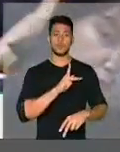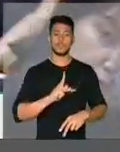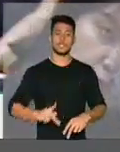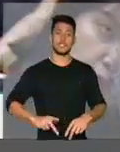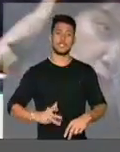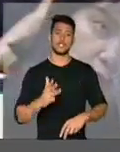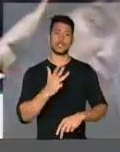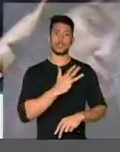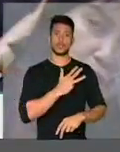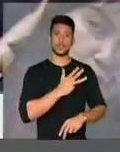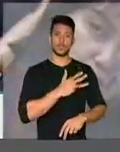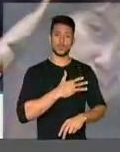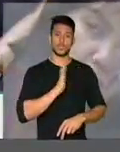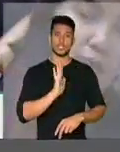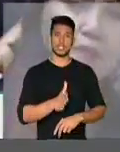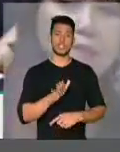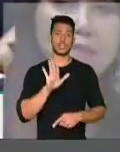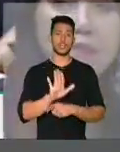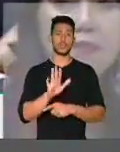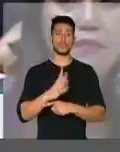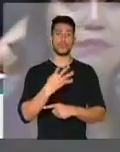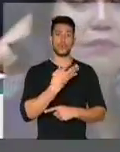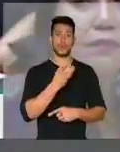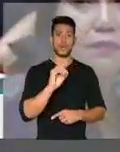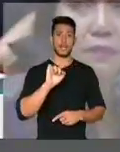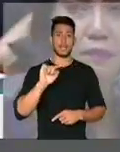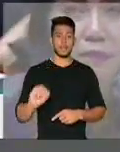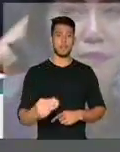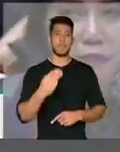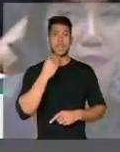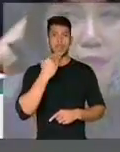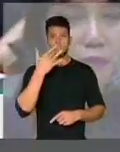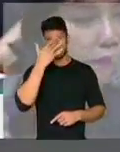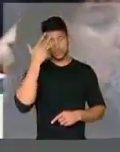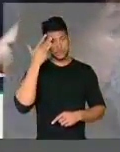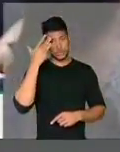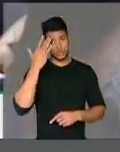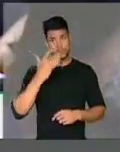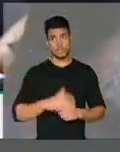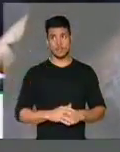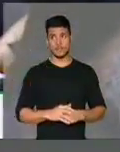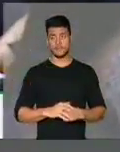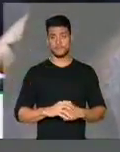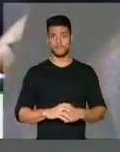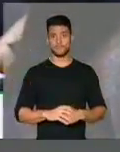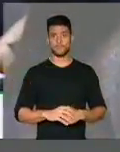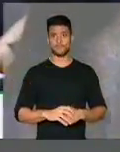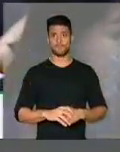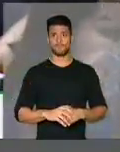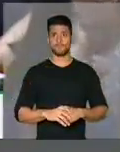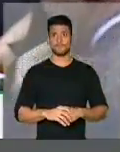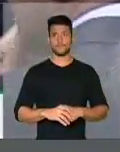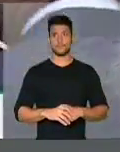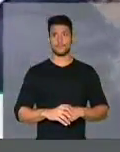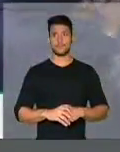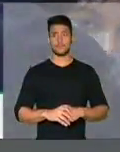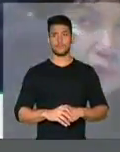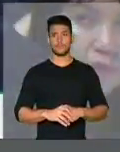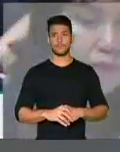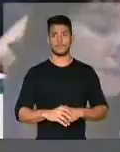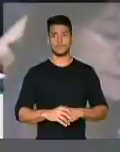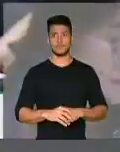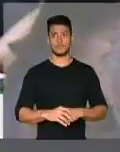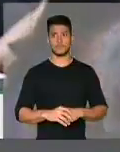República que tirou 40 milhões de pessoas da fome, sem provas, estão prendendo